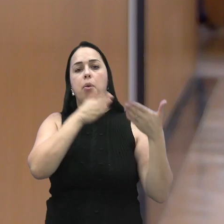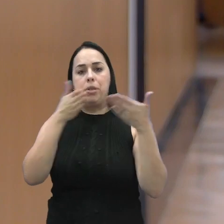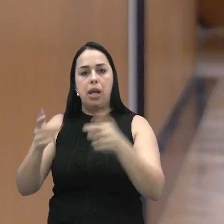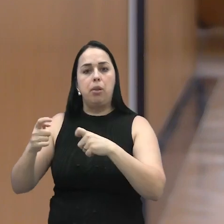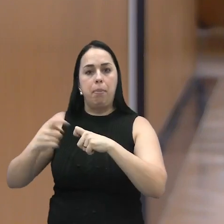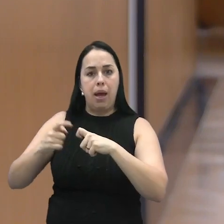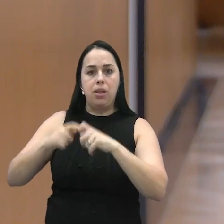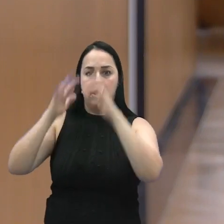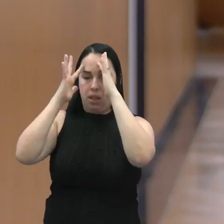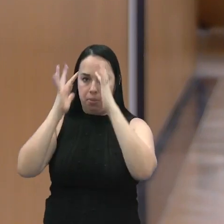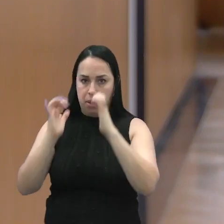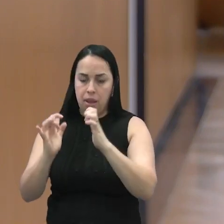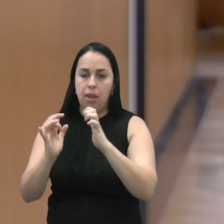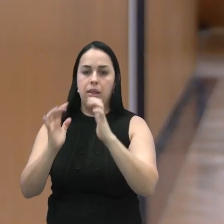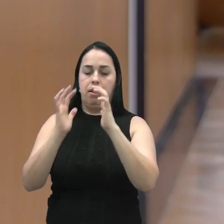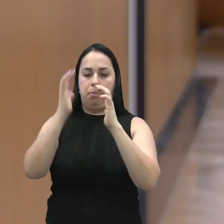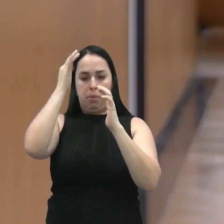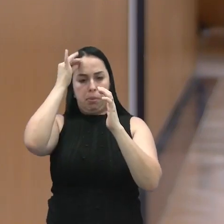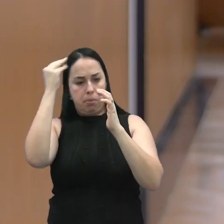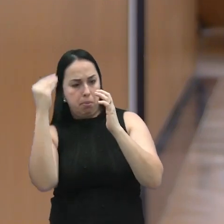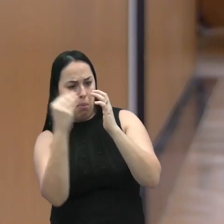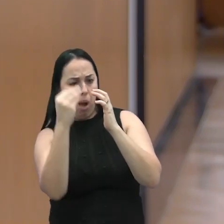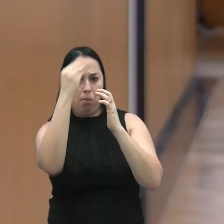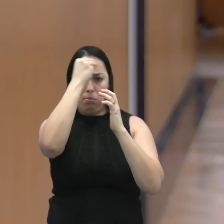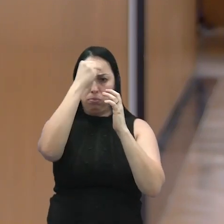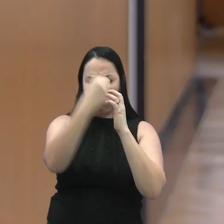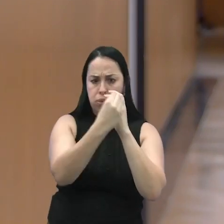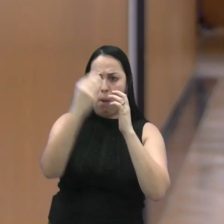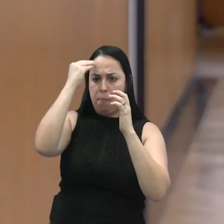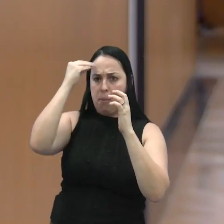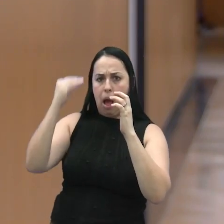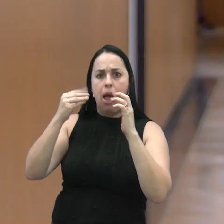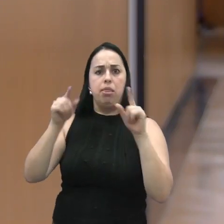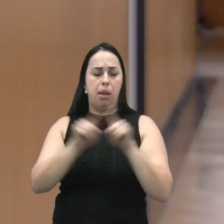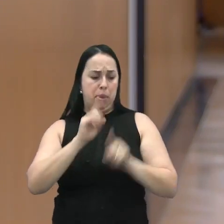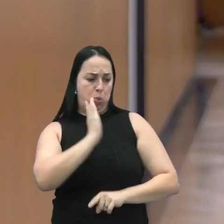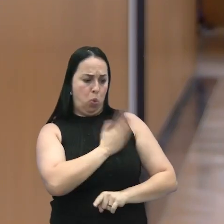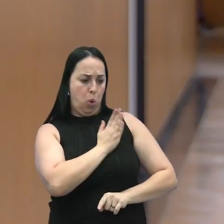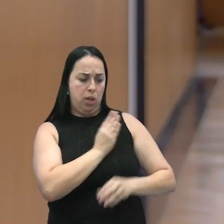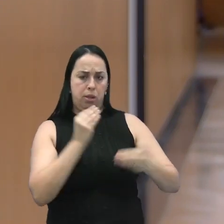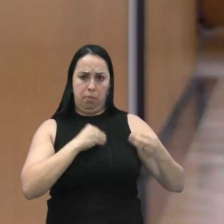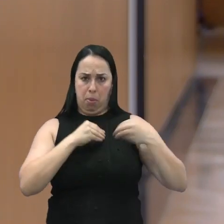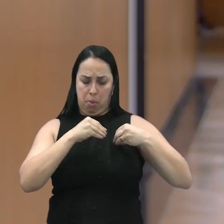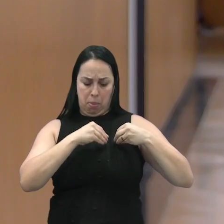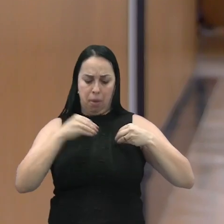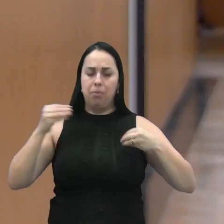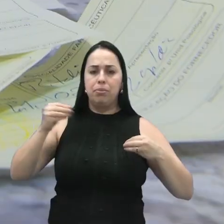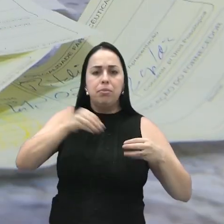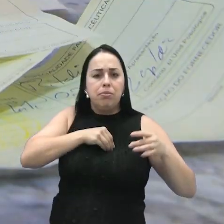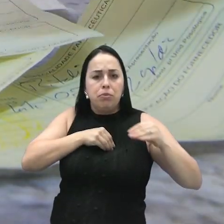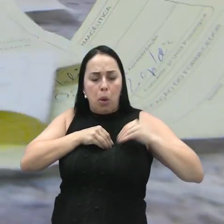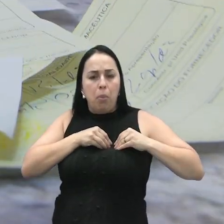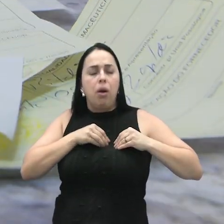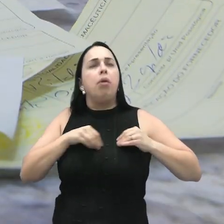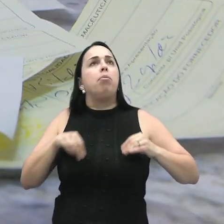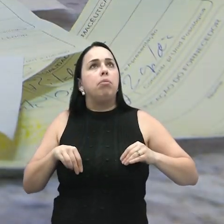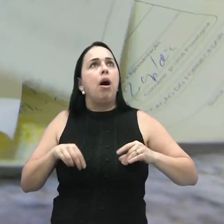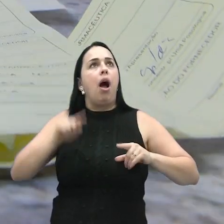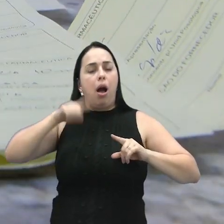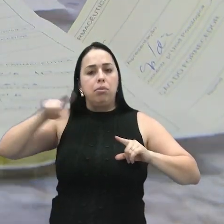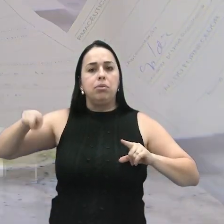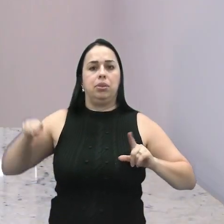a passar pelo neuro, comecei a fazer o eletro da cabeça, do coração, tudo isso, fazer o tratamento, né, corretinho. Depois de anos